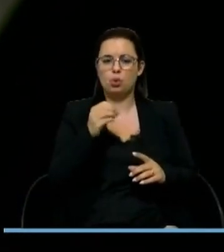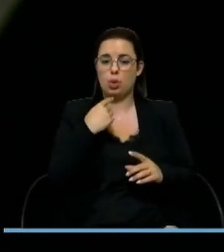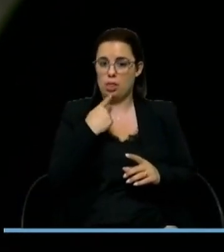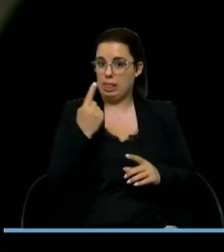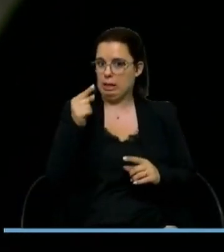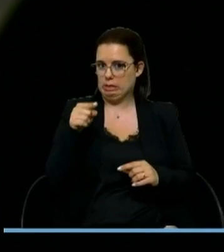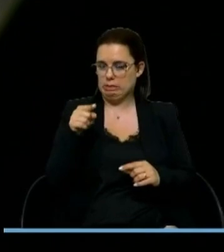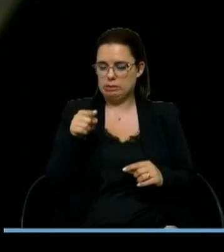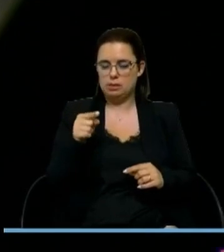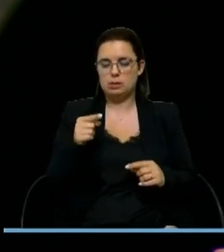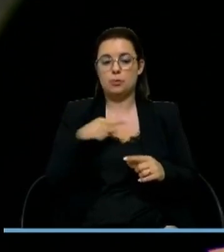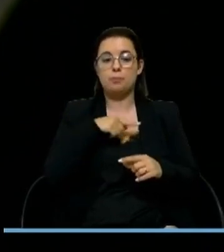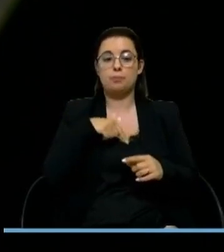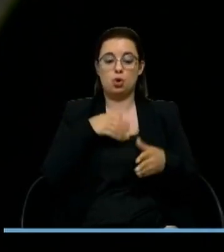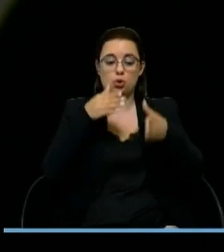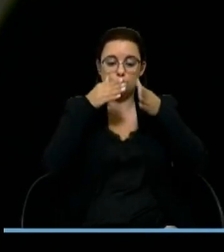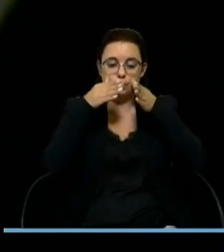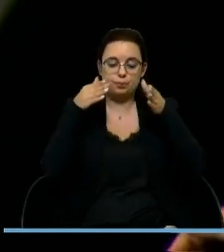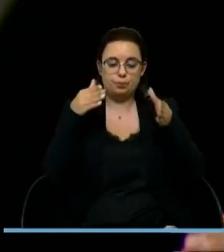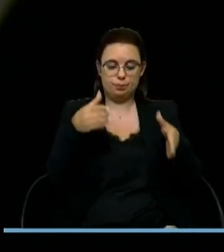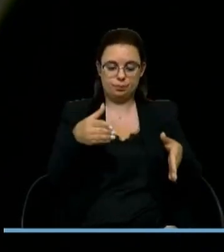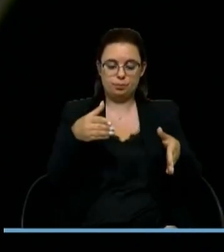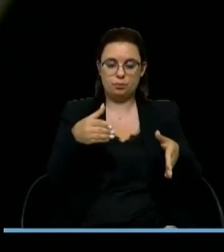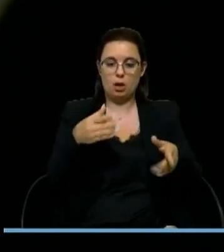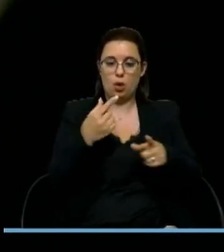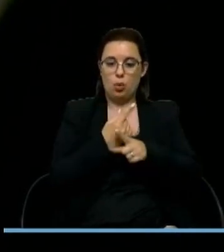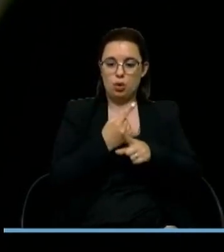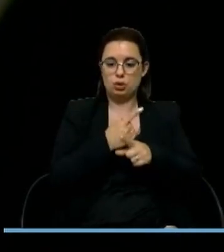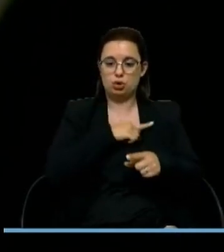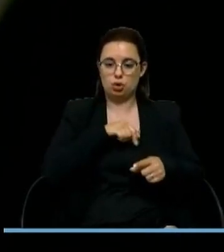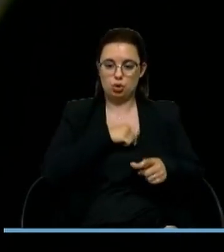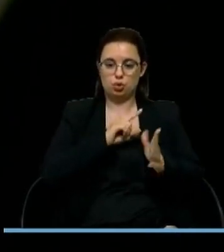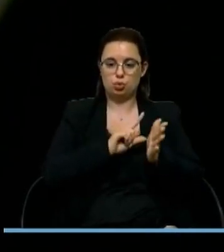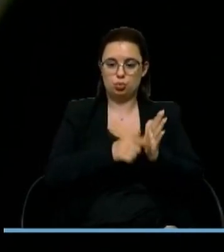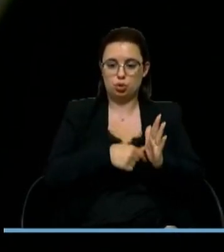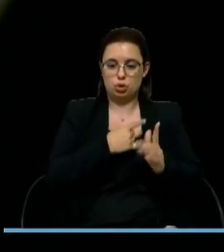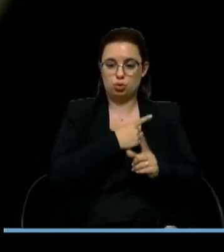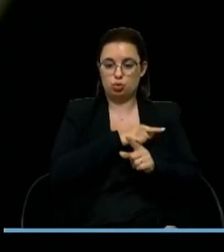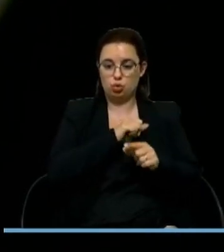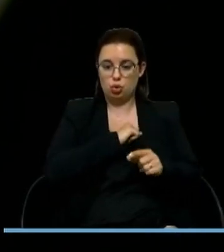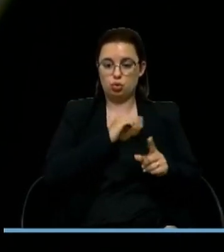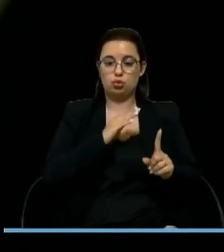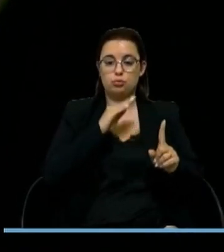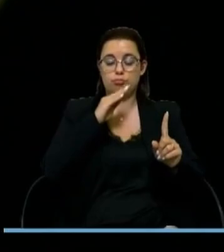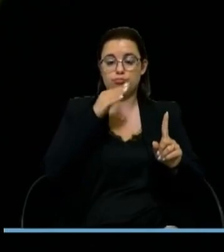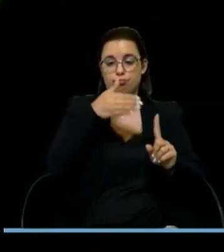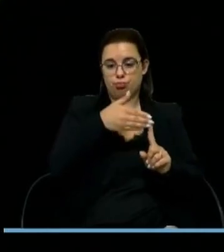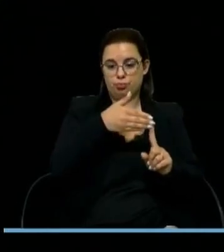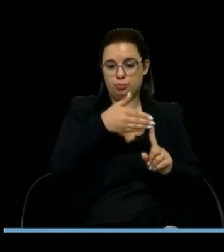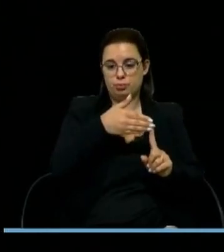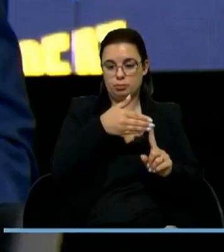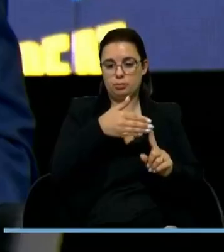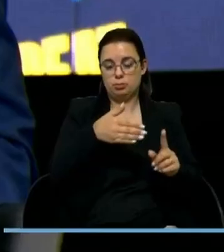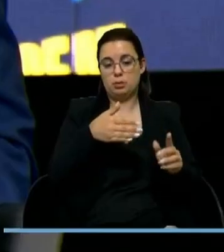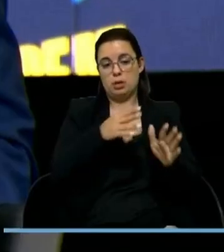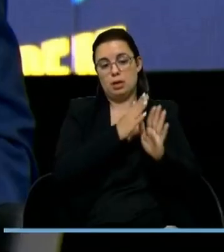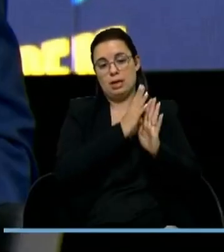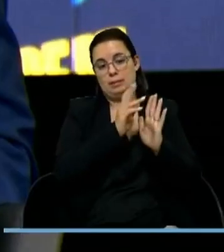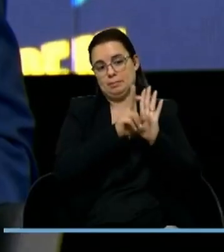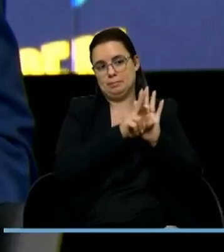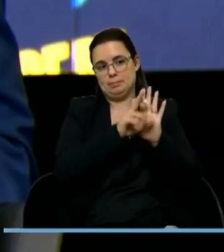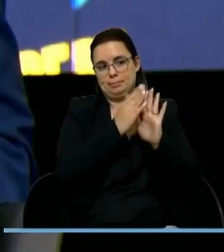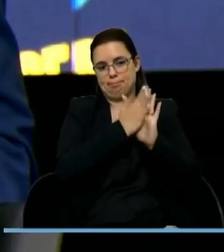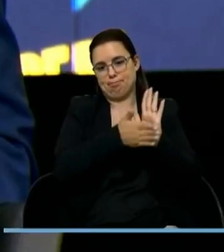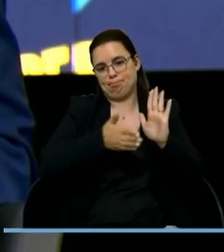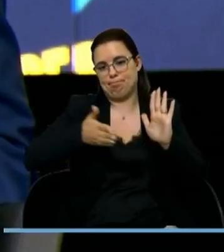referir, nós estamos a centrar as nossas iniciativas e todos estes projetos enquadram-se num âmbito regulado. E, como tal, há